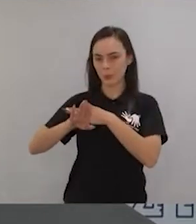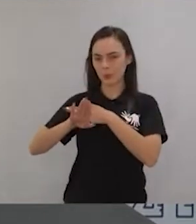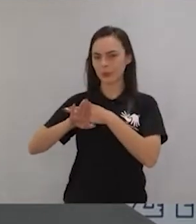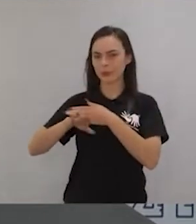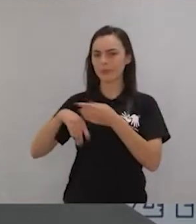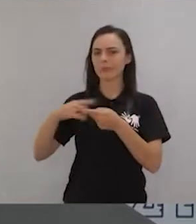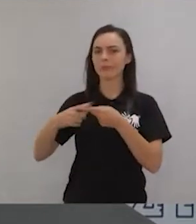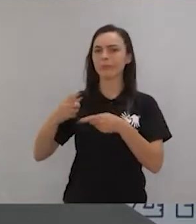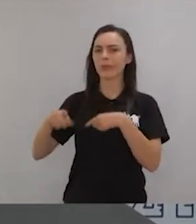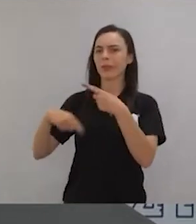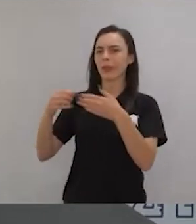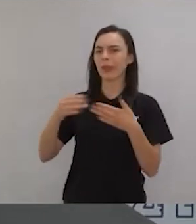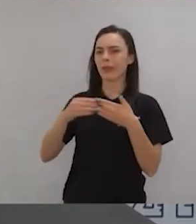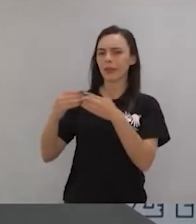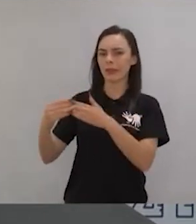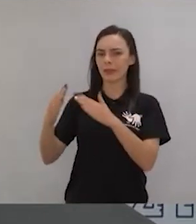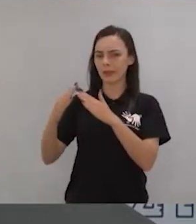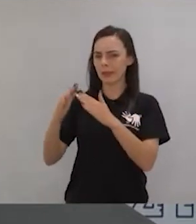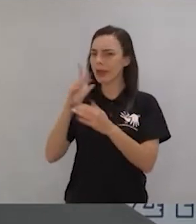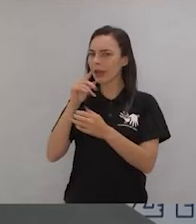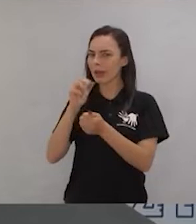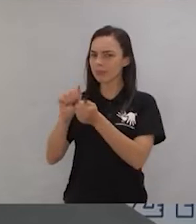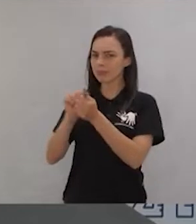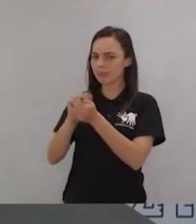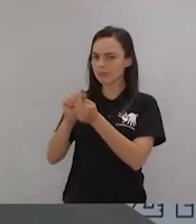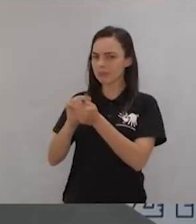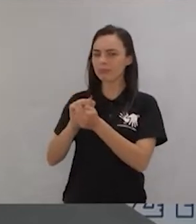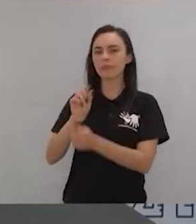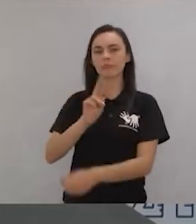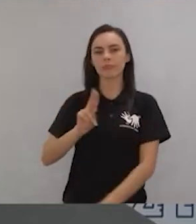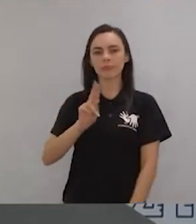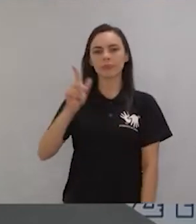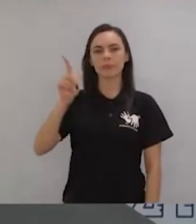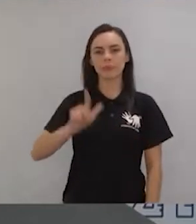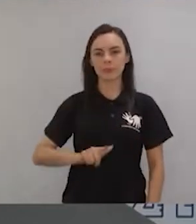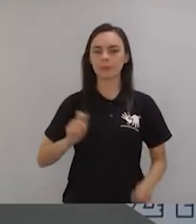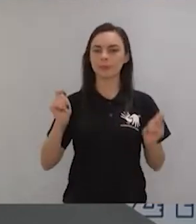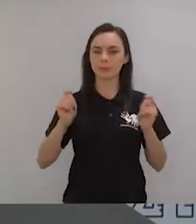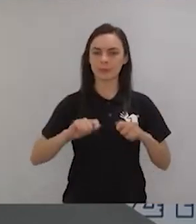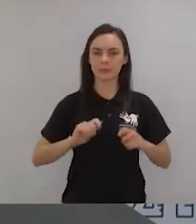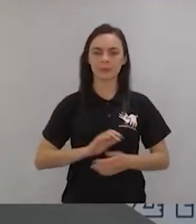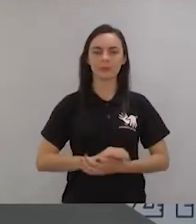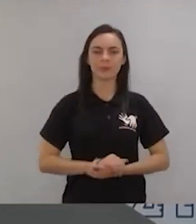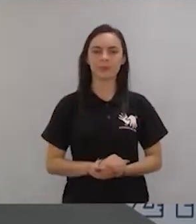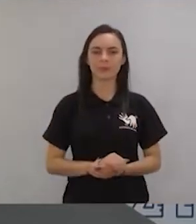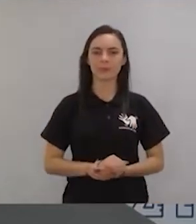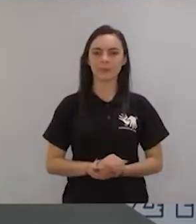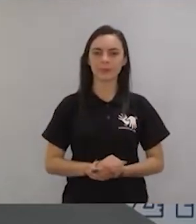casa. Depois eu vou lavar para poder reutilizar, tá?